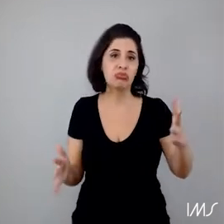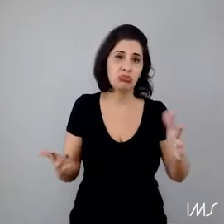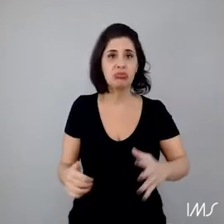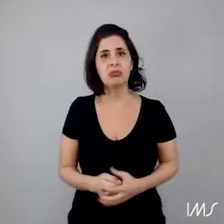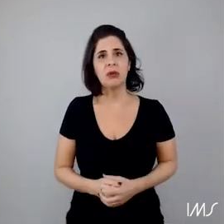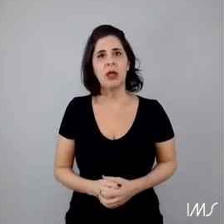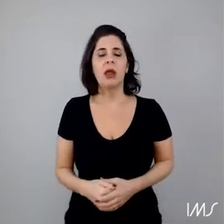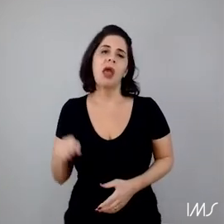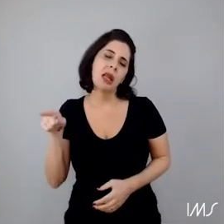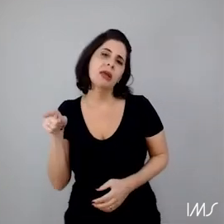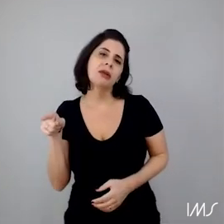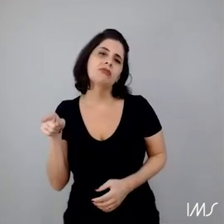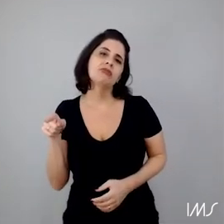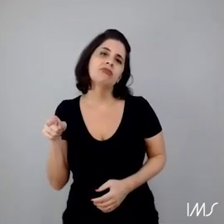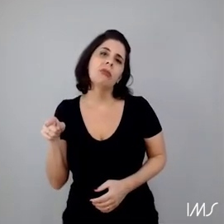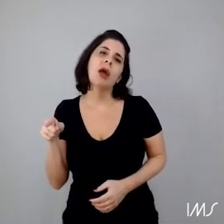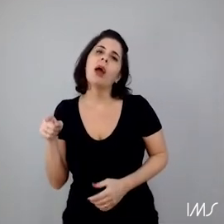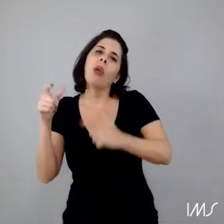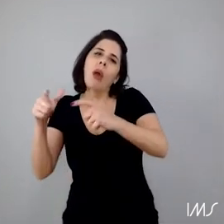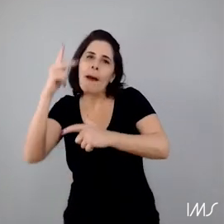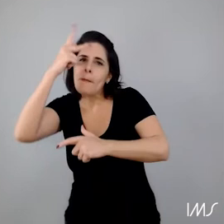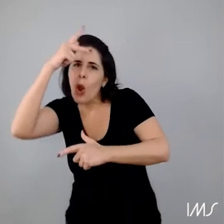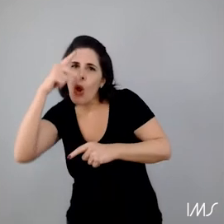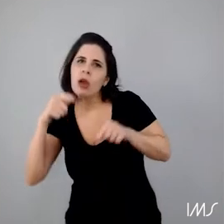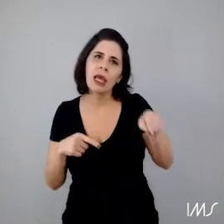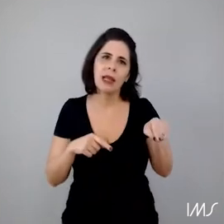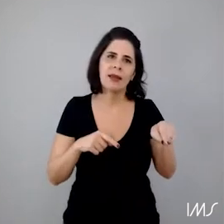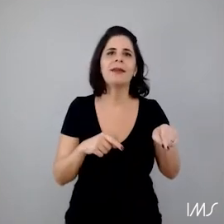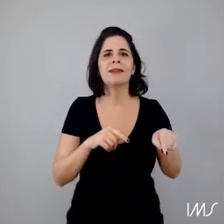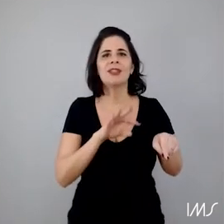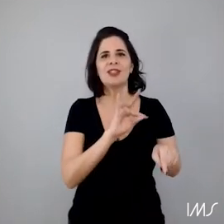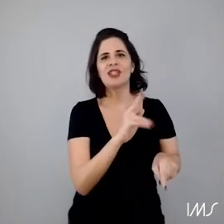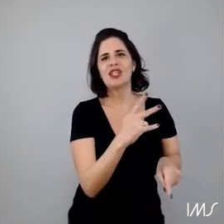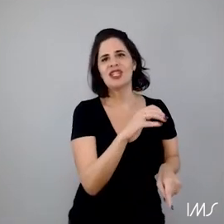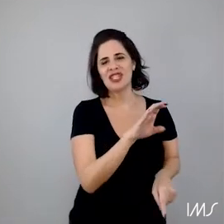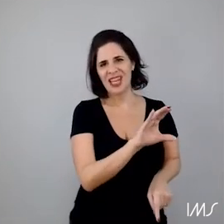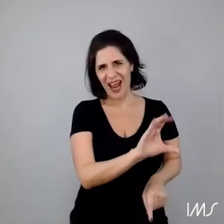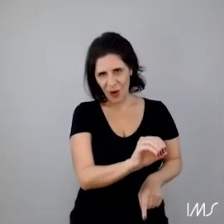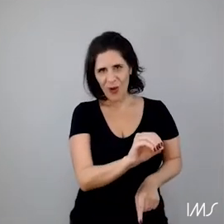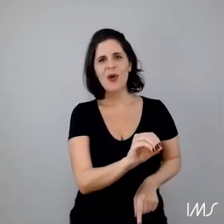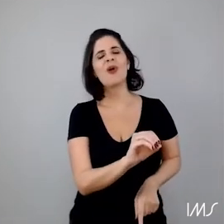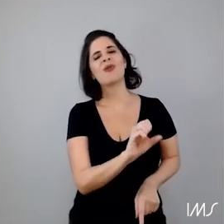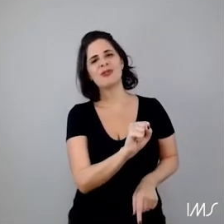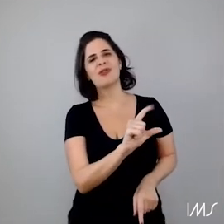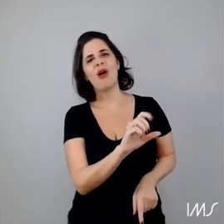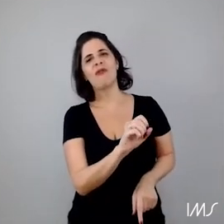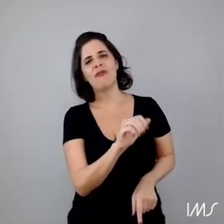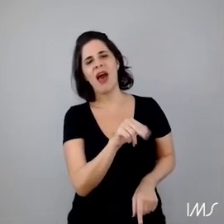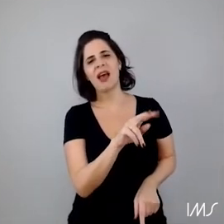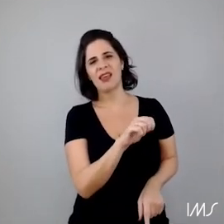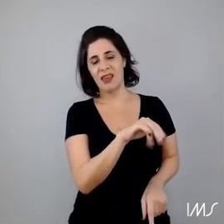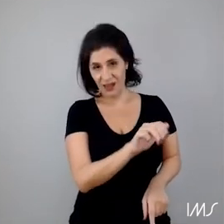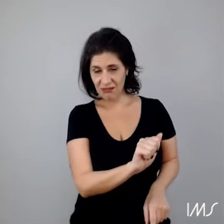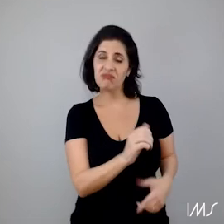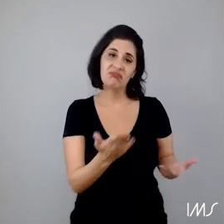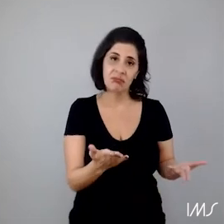naturalizados brasileiros, né? Ambos mergulhados nesse universo, né, que é um universo de